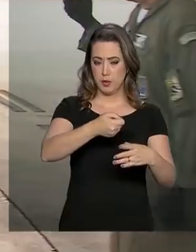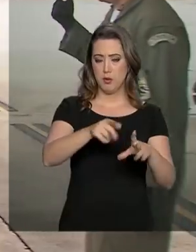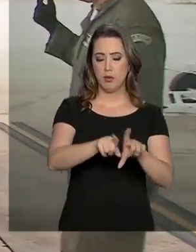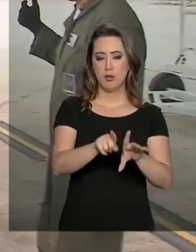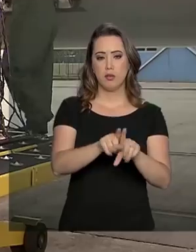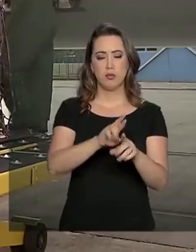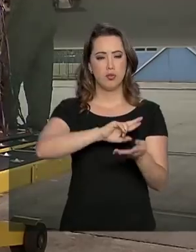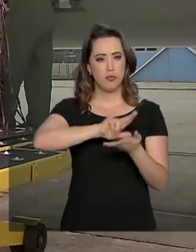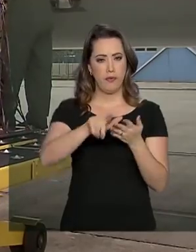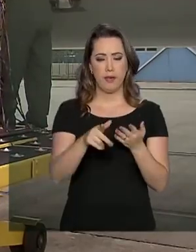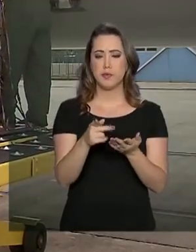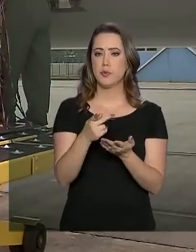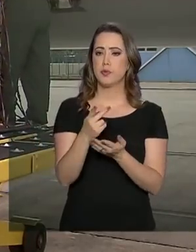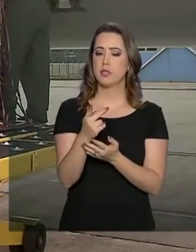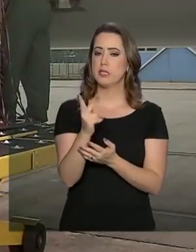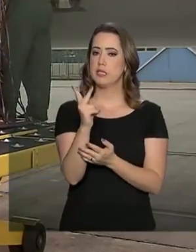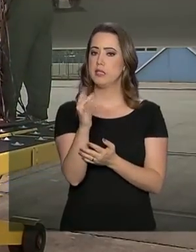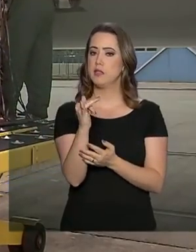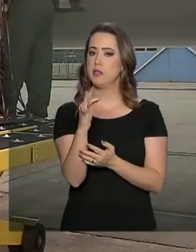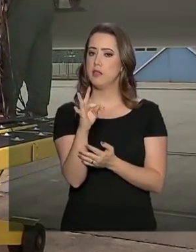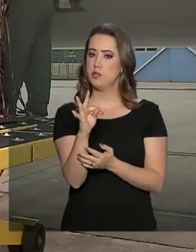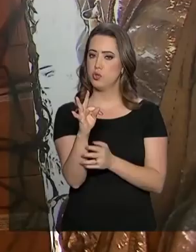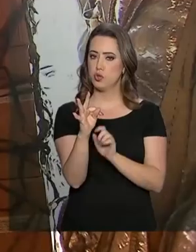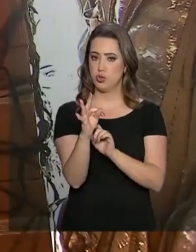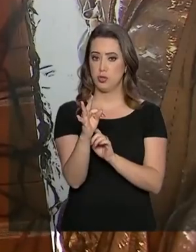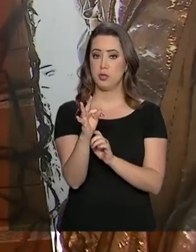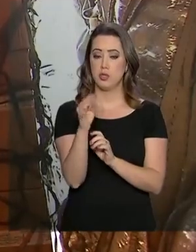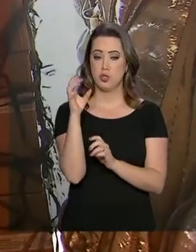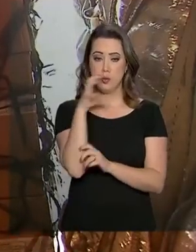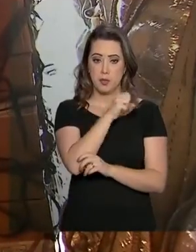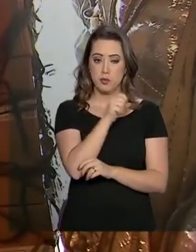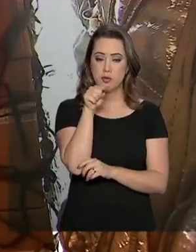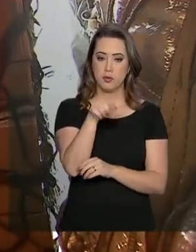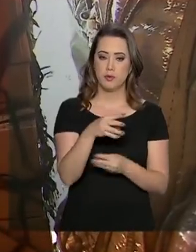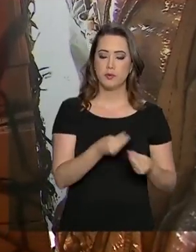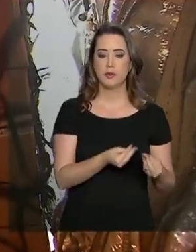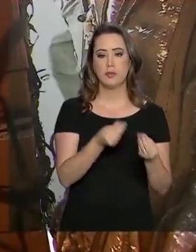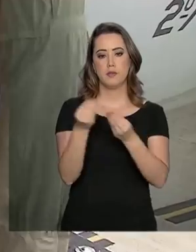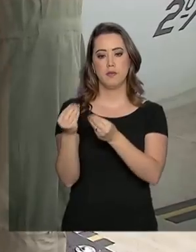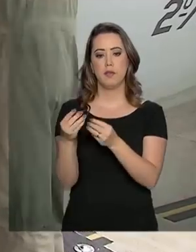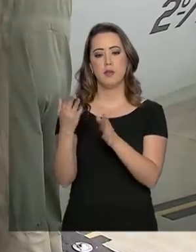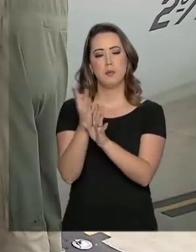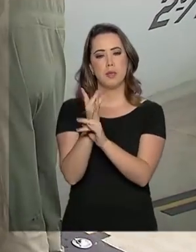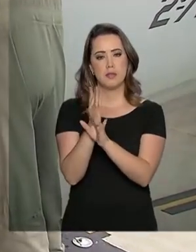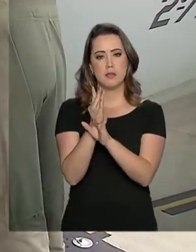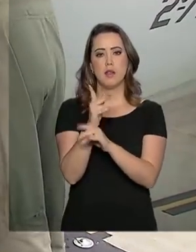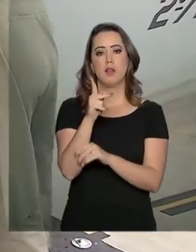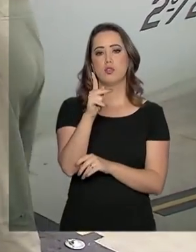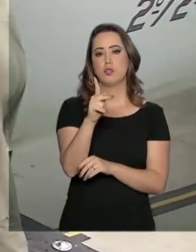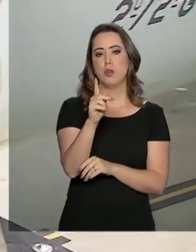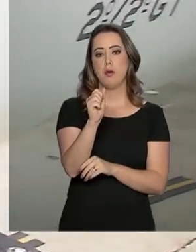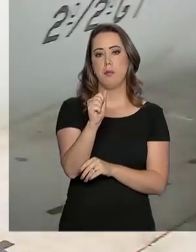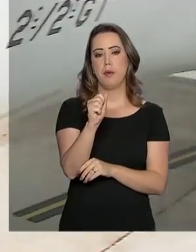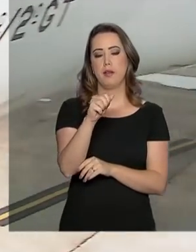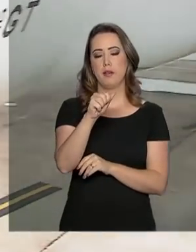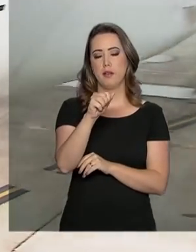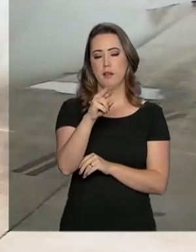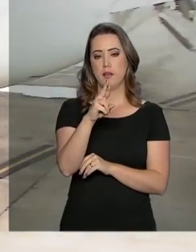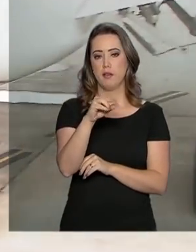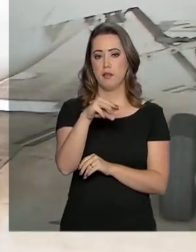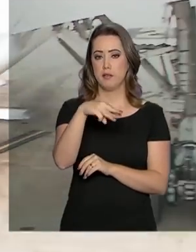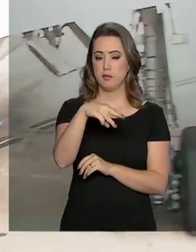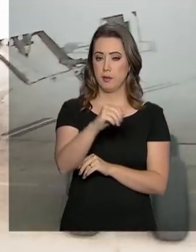Vista, esses mantimentos serão enviados à cidade de Pacaraima, que fica na fronteira com a Venezuela. E lá na